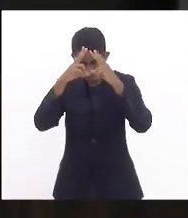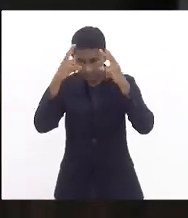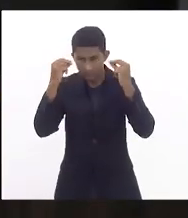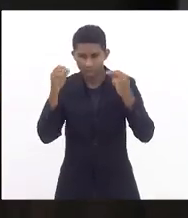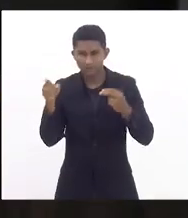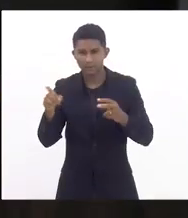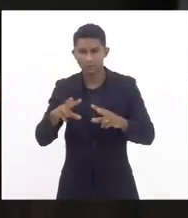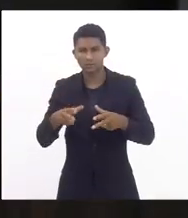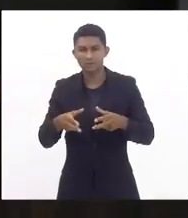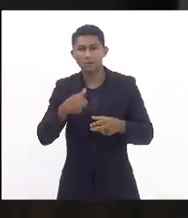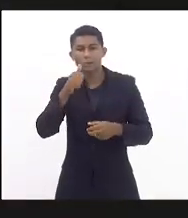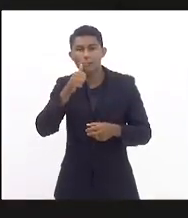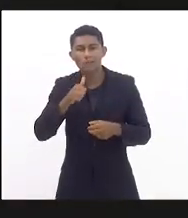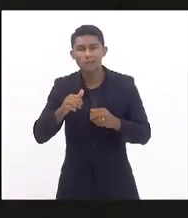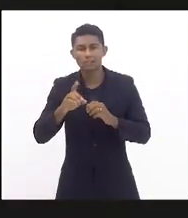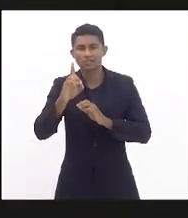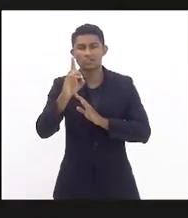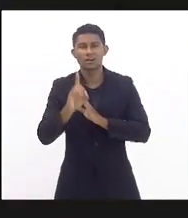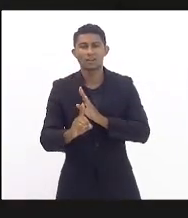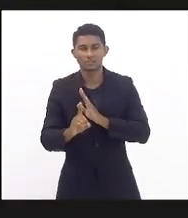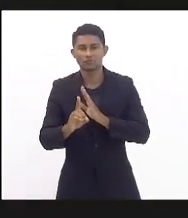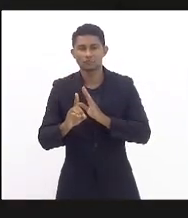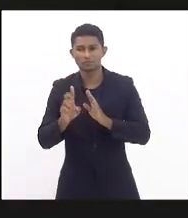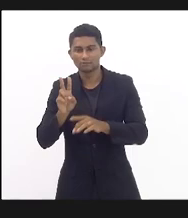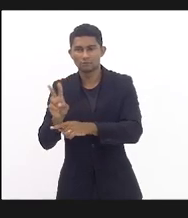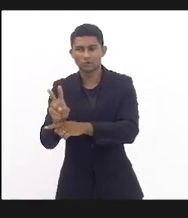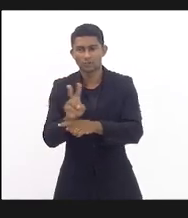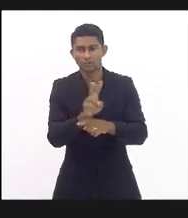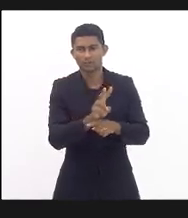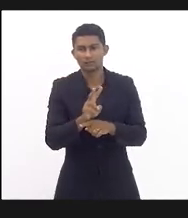do Direito das Mulheres.